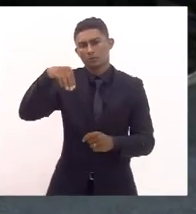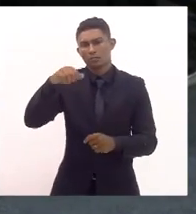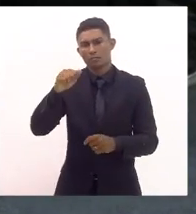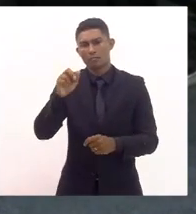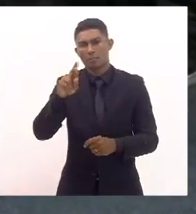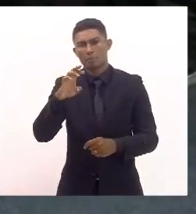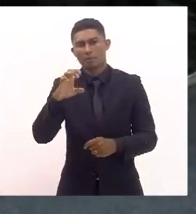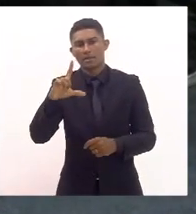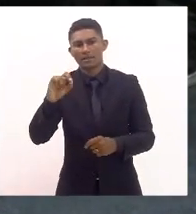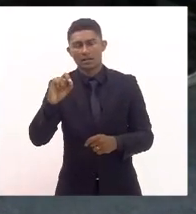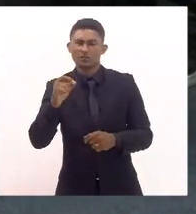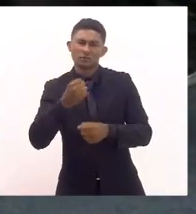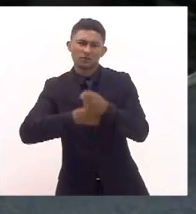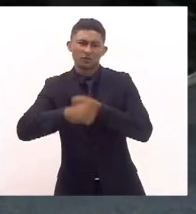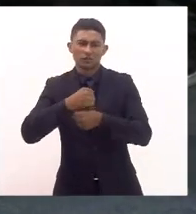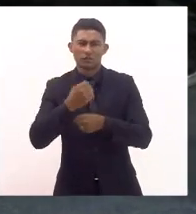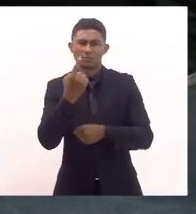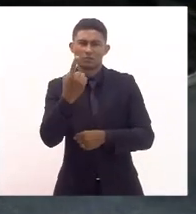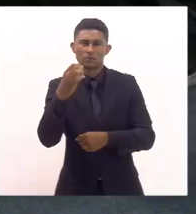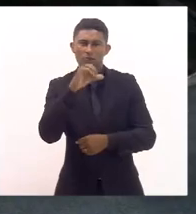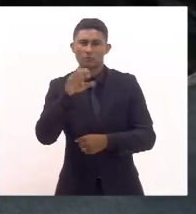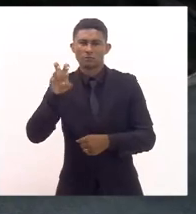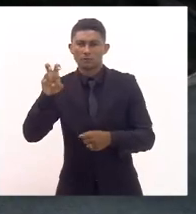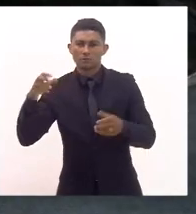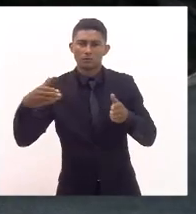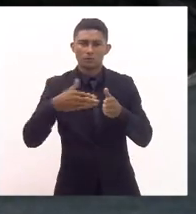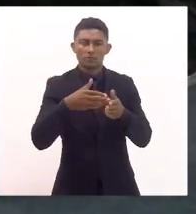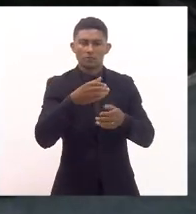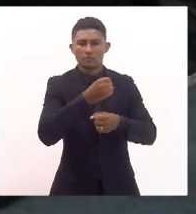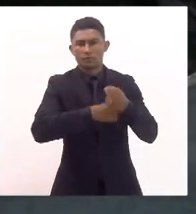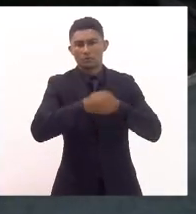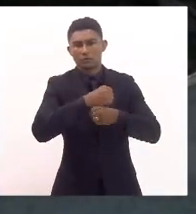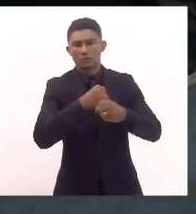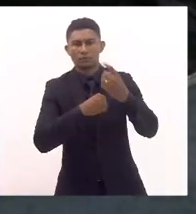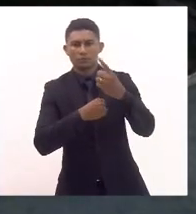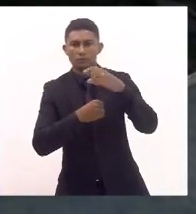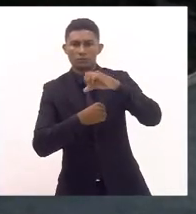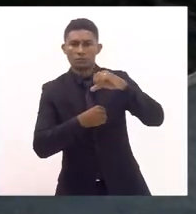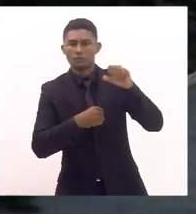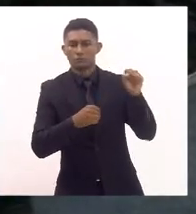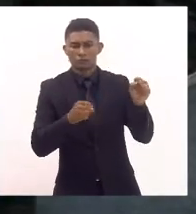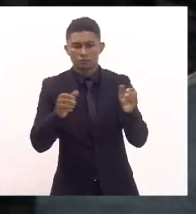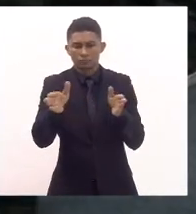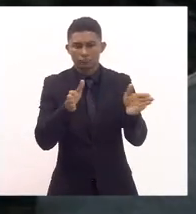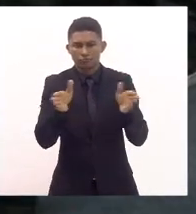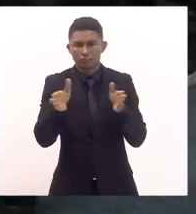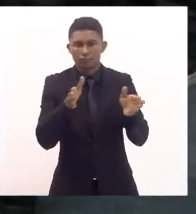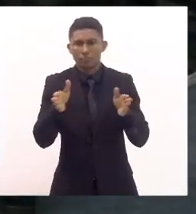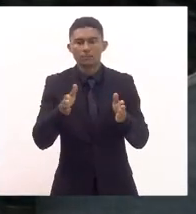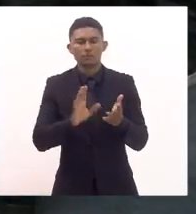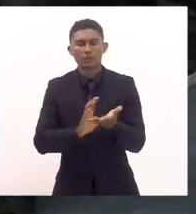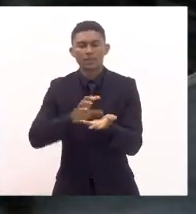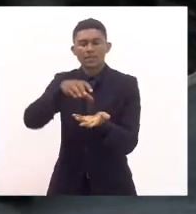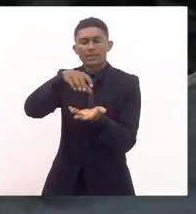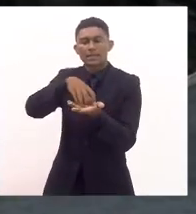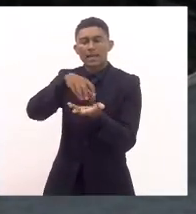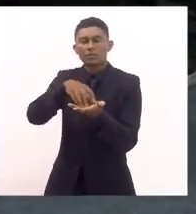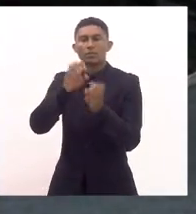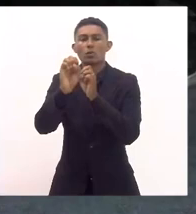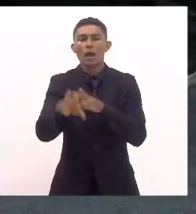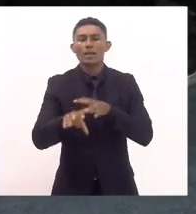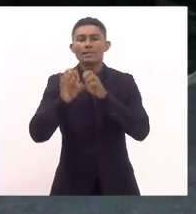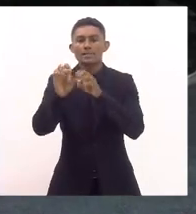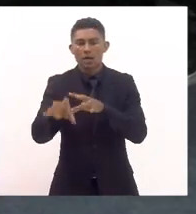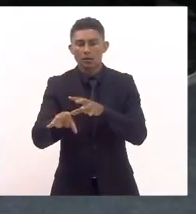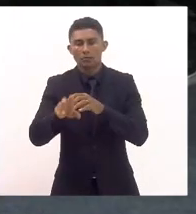98 com o nome de sei de quente no centro centro de educação integral